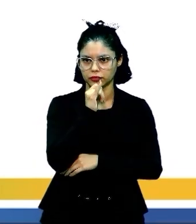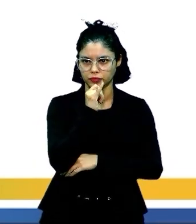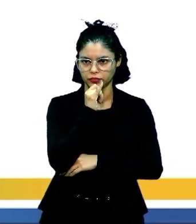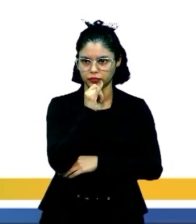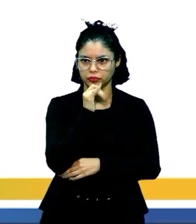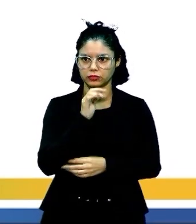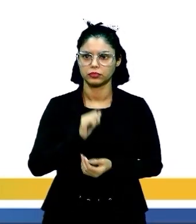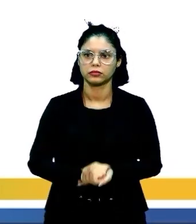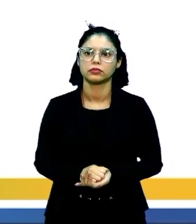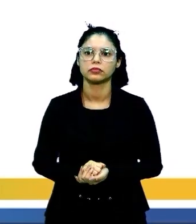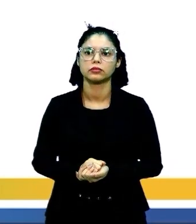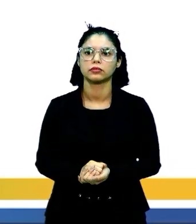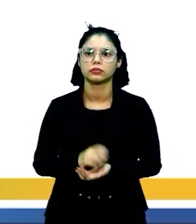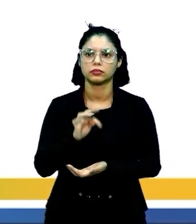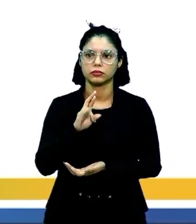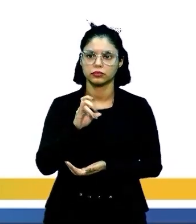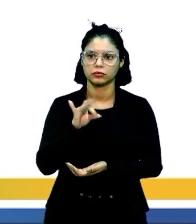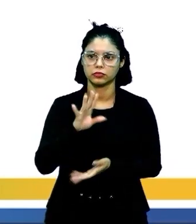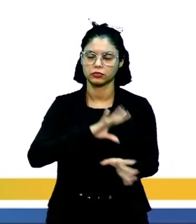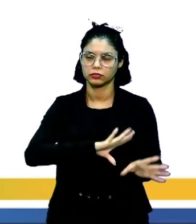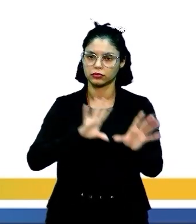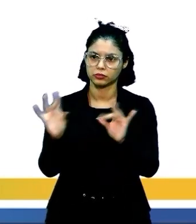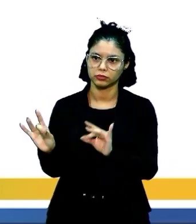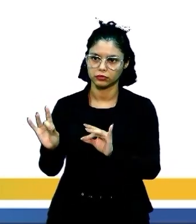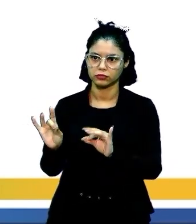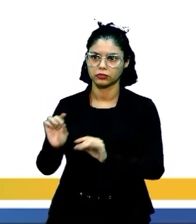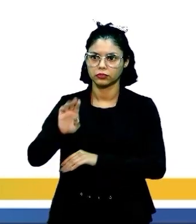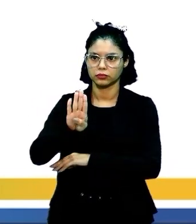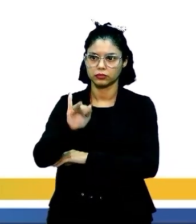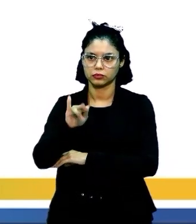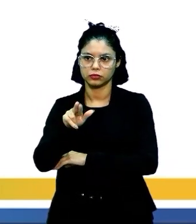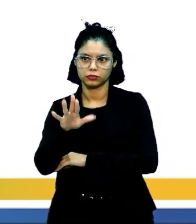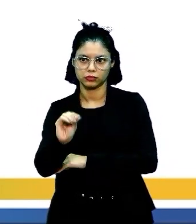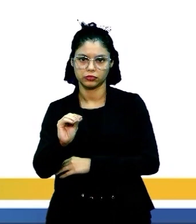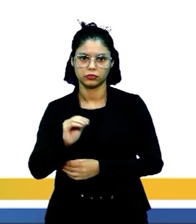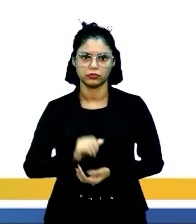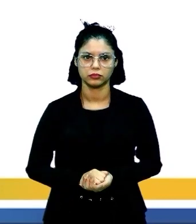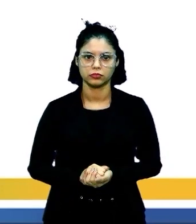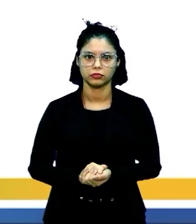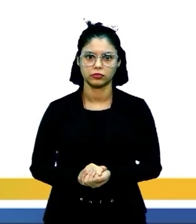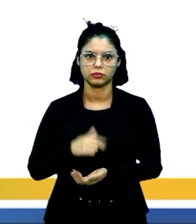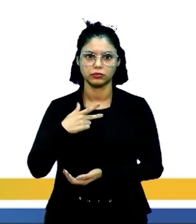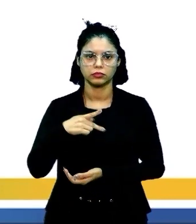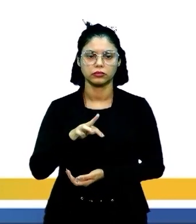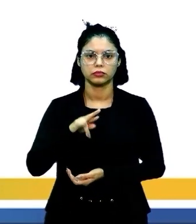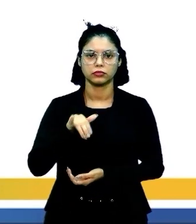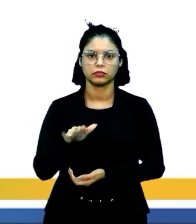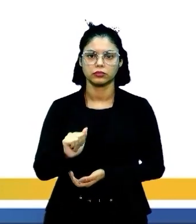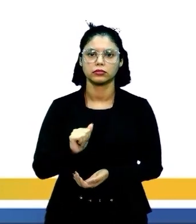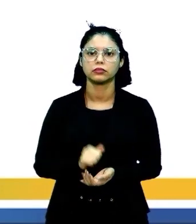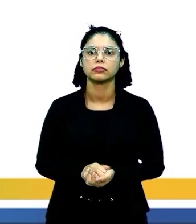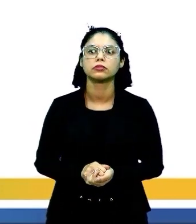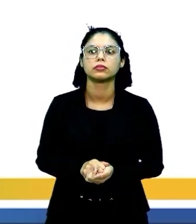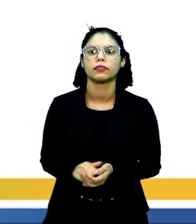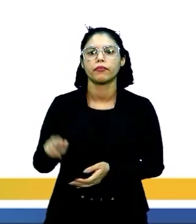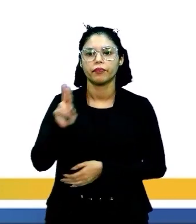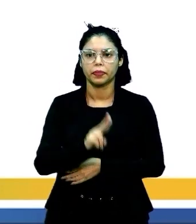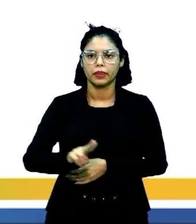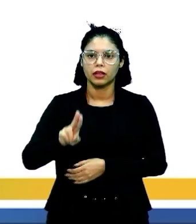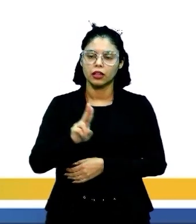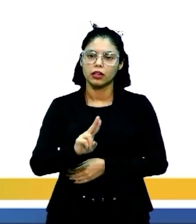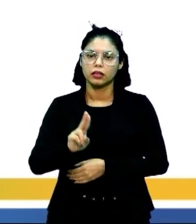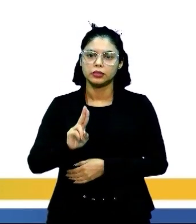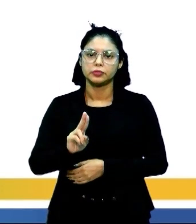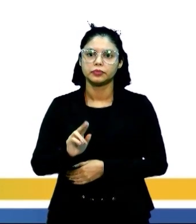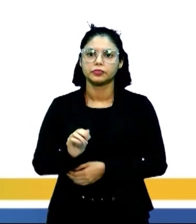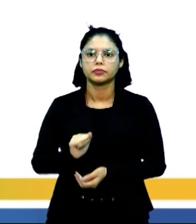se expressa, por exemplo, através dos estereótipos de baiano e do Paraíba,